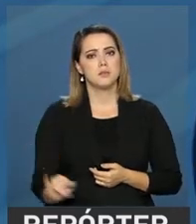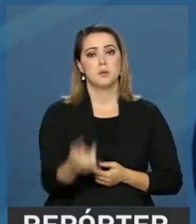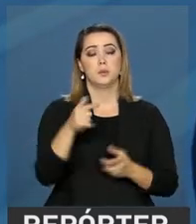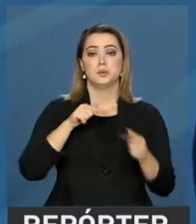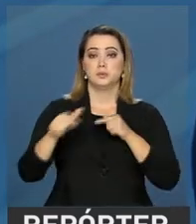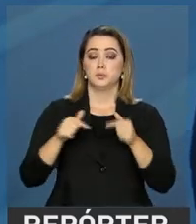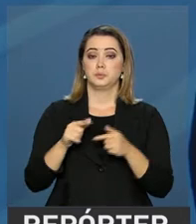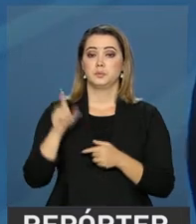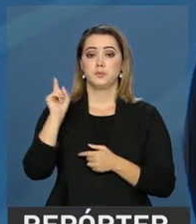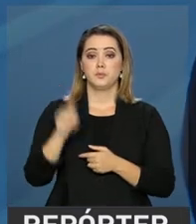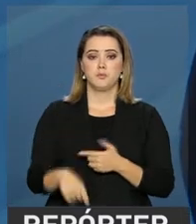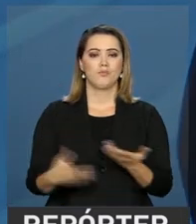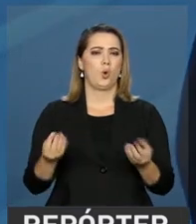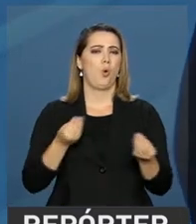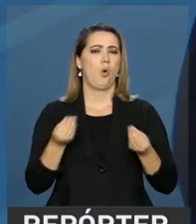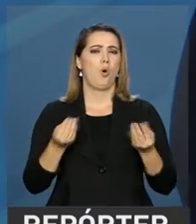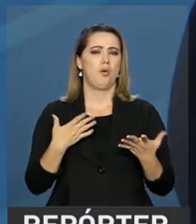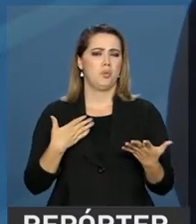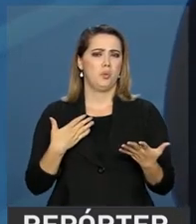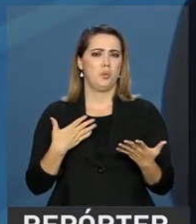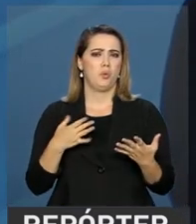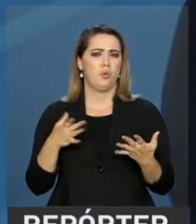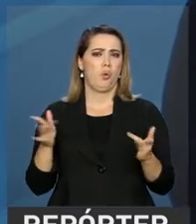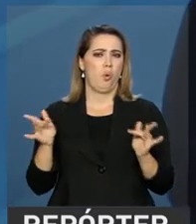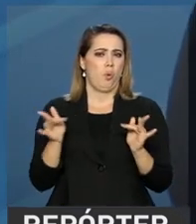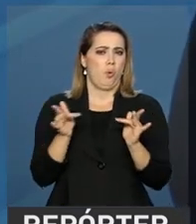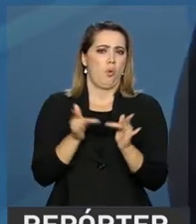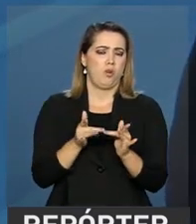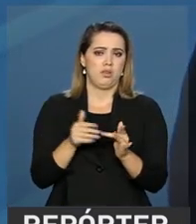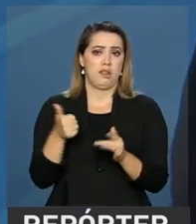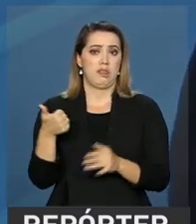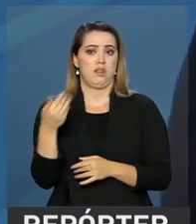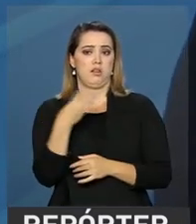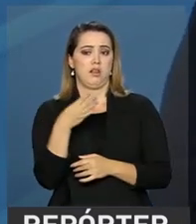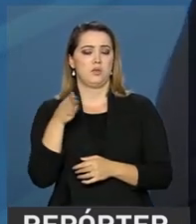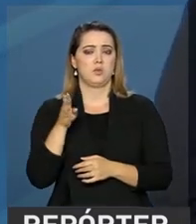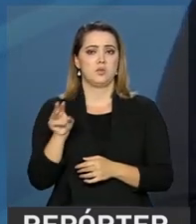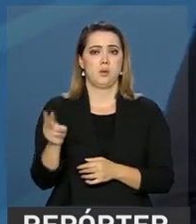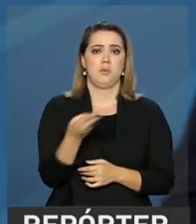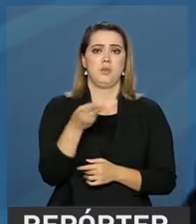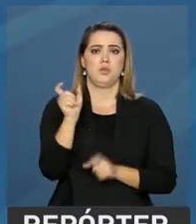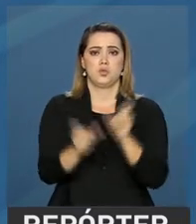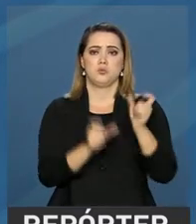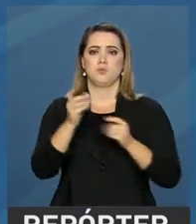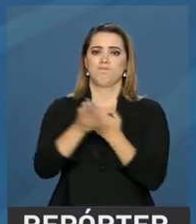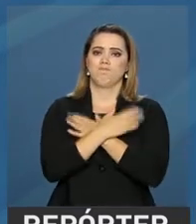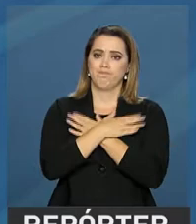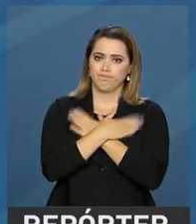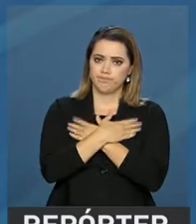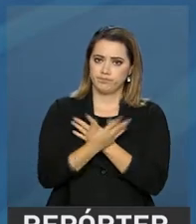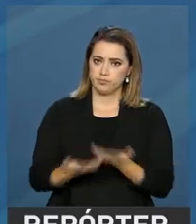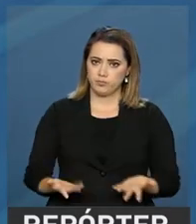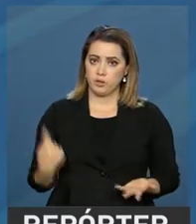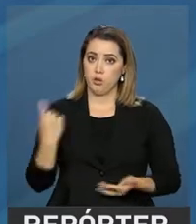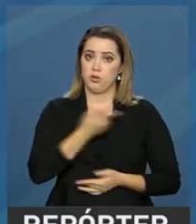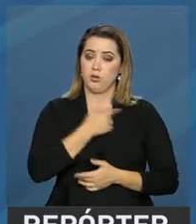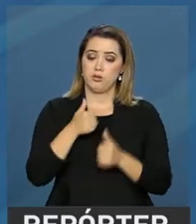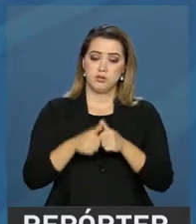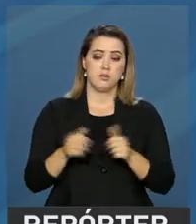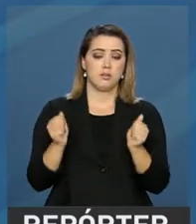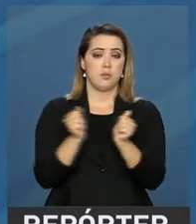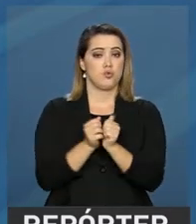emprego é inaceitável um país como o nosso com vivência em 14 milhões de pessoas desempregadas e nós estamos